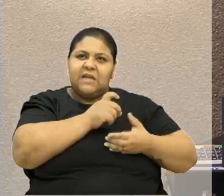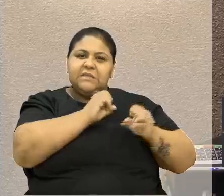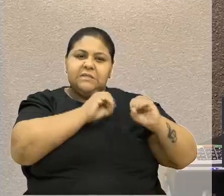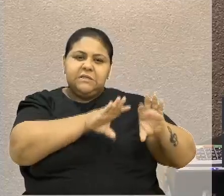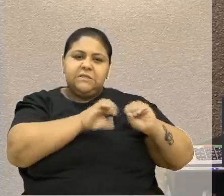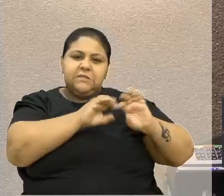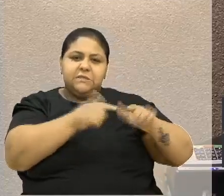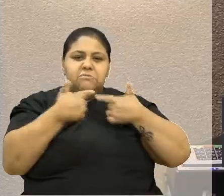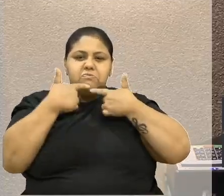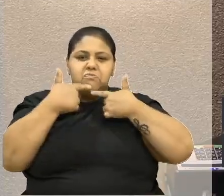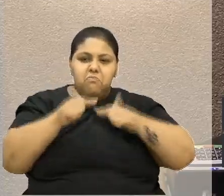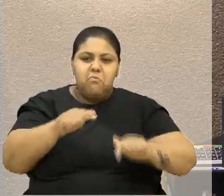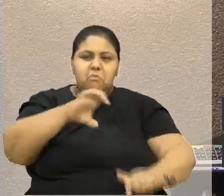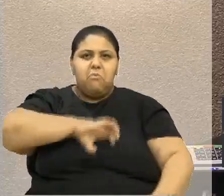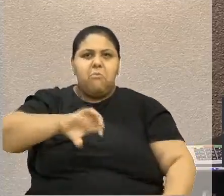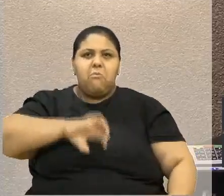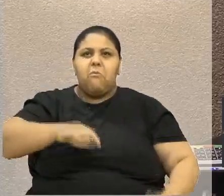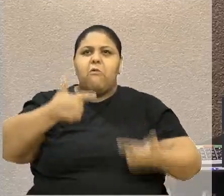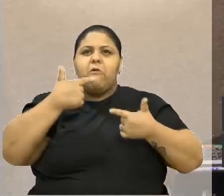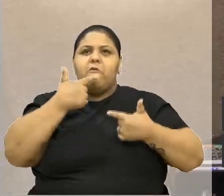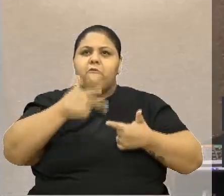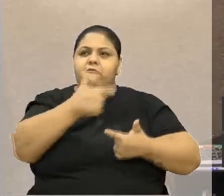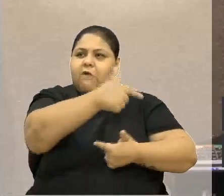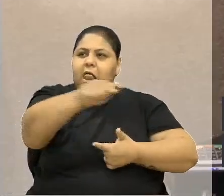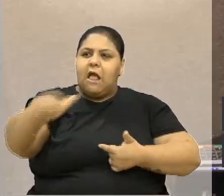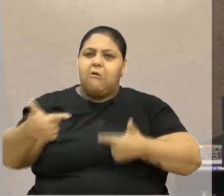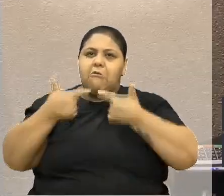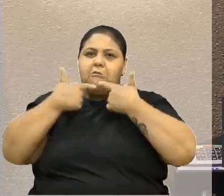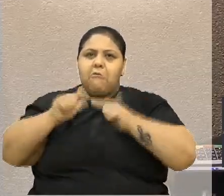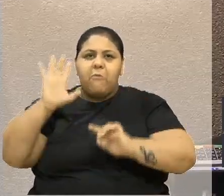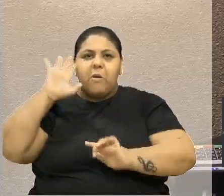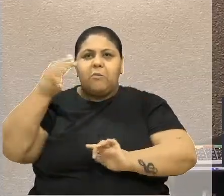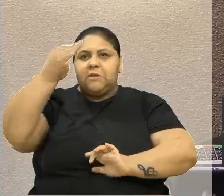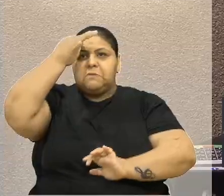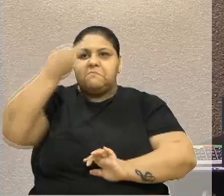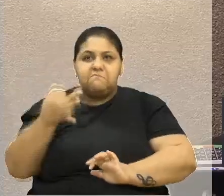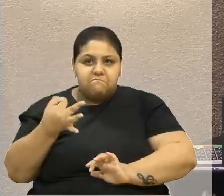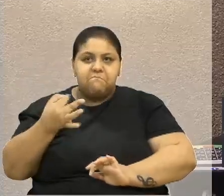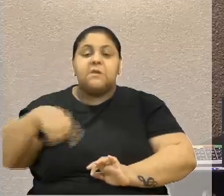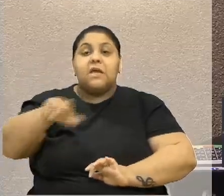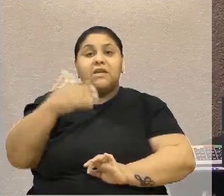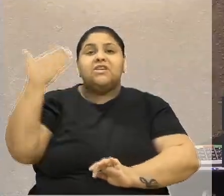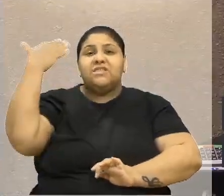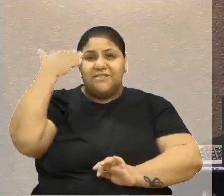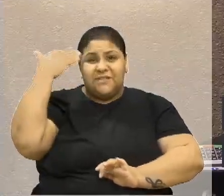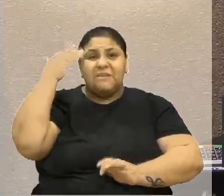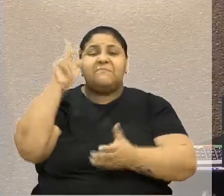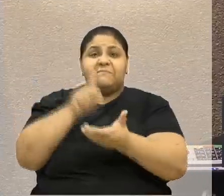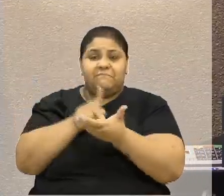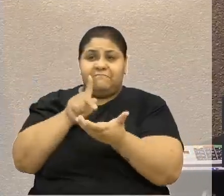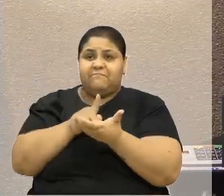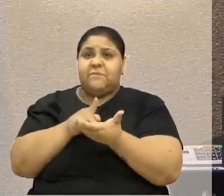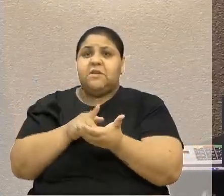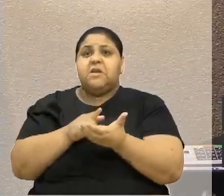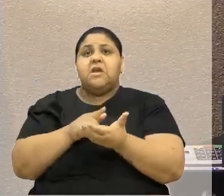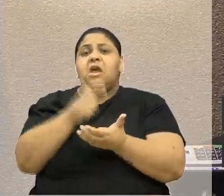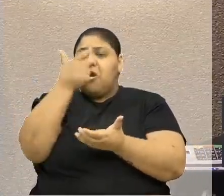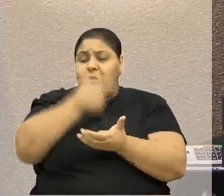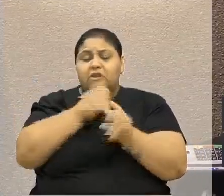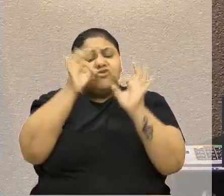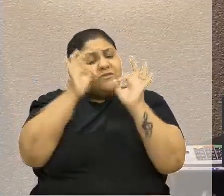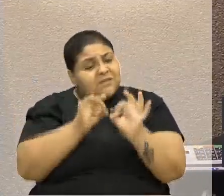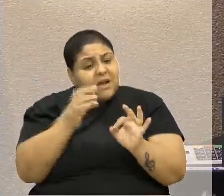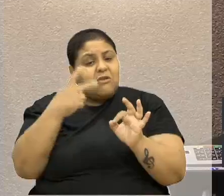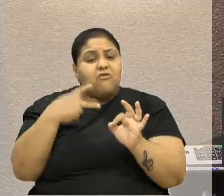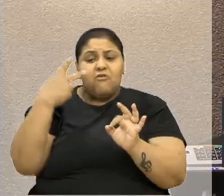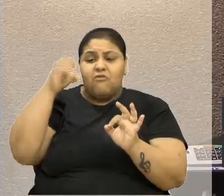que falar em outro idioma, muitas vezes, para que aconteça essa compreensão. Então, a gente sabe que a realidade, eu concordo com o vereador Fiuza, né,